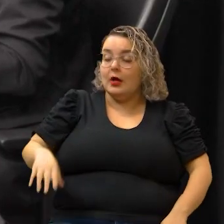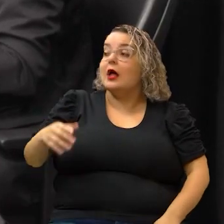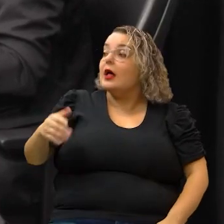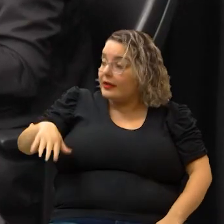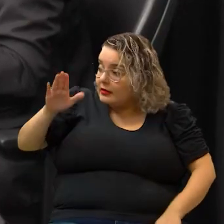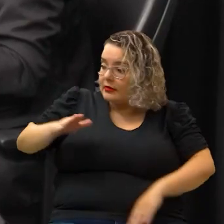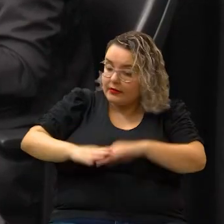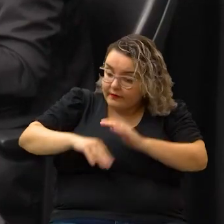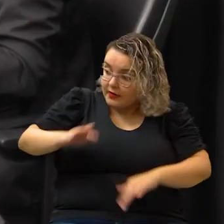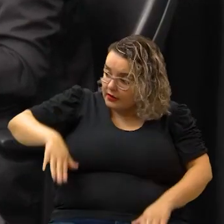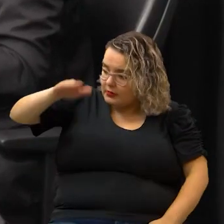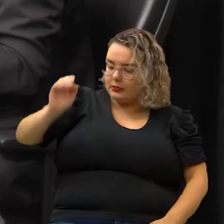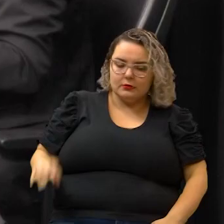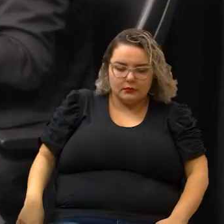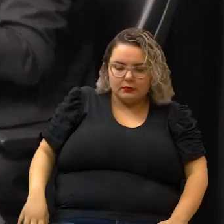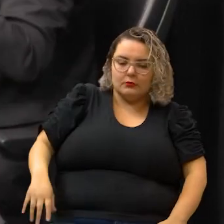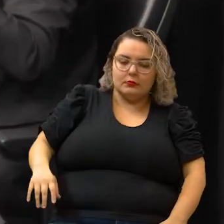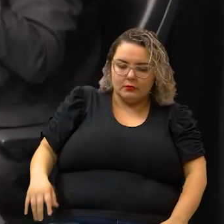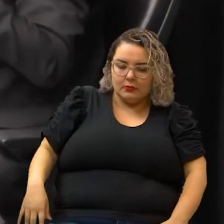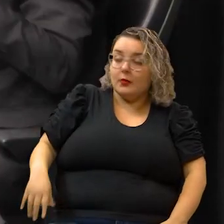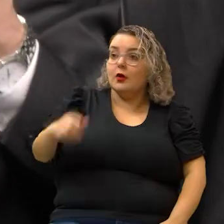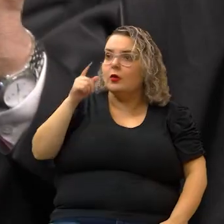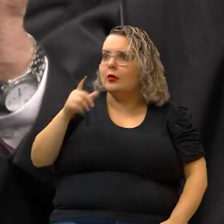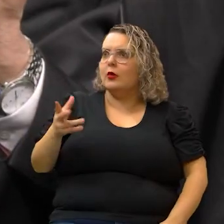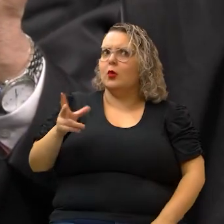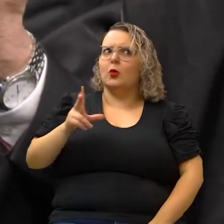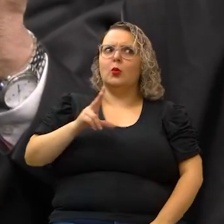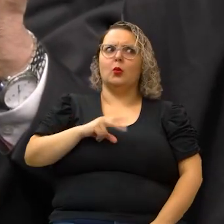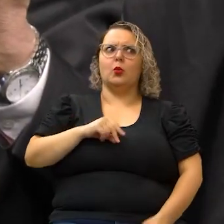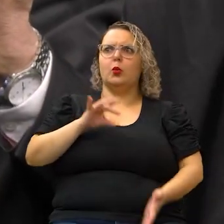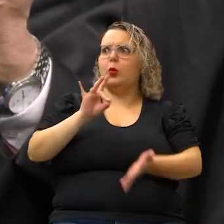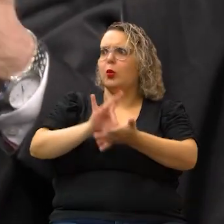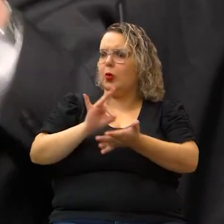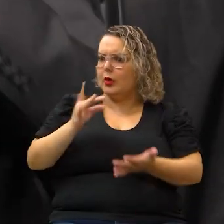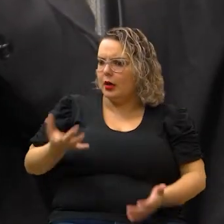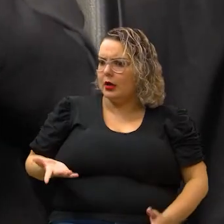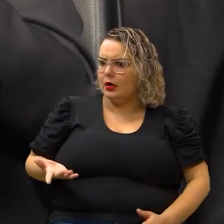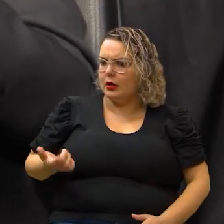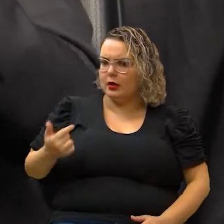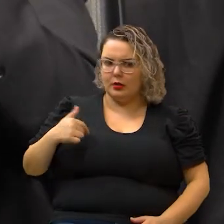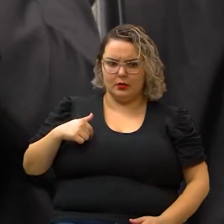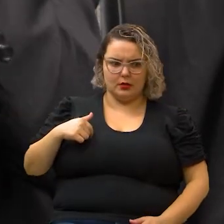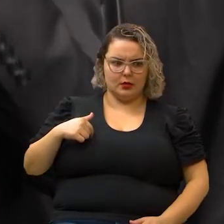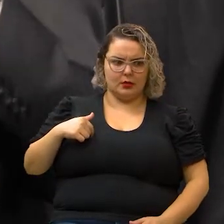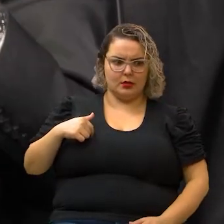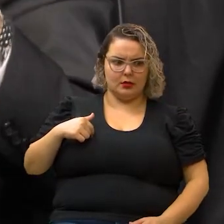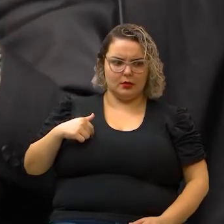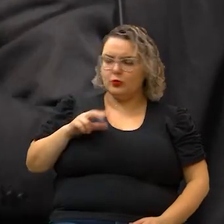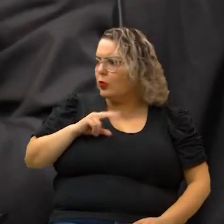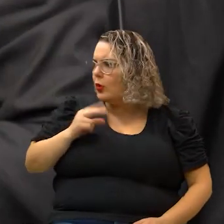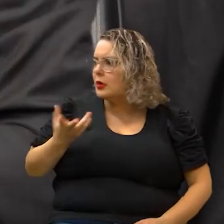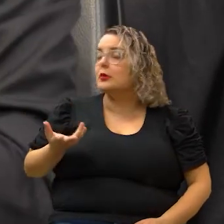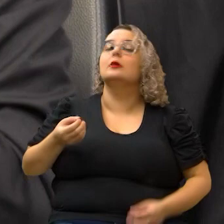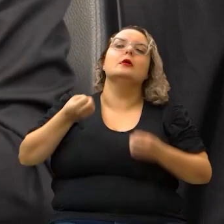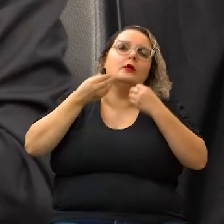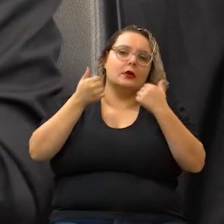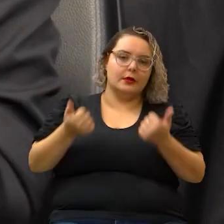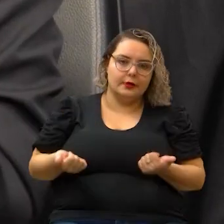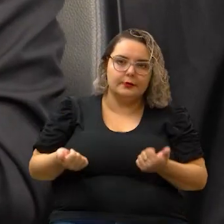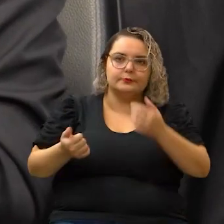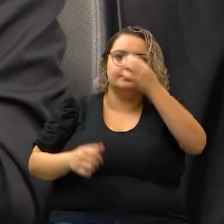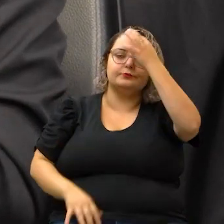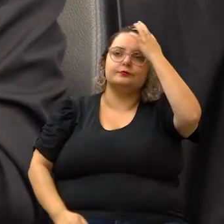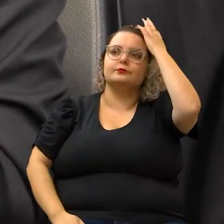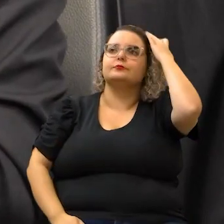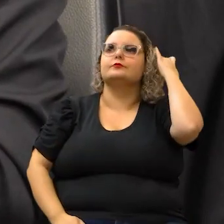Eu não conseguia levantar a mão. Aí que eu comecei, eu falei, nossa, então é verdade, ela que está com a... Aí eu falei, nossa. Sim. Bom, muito